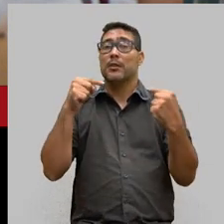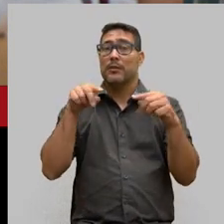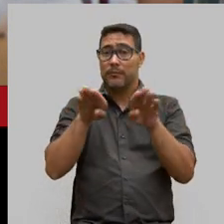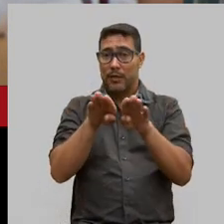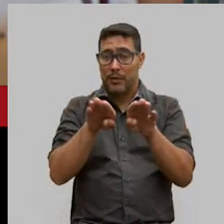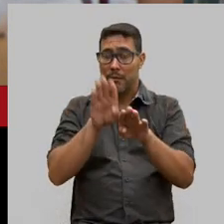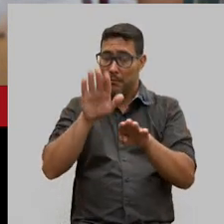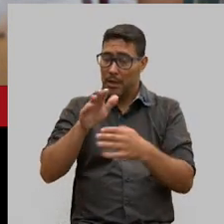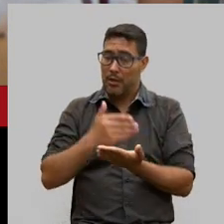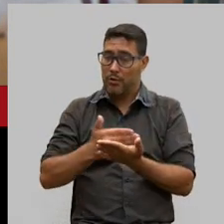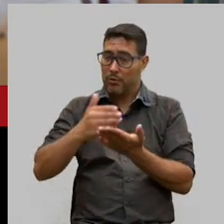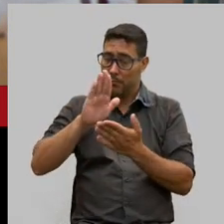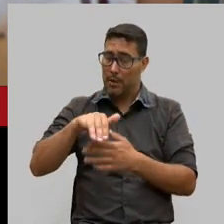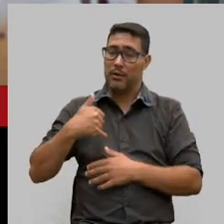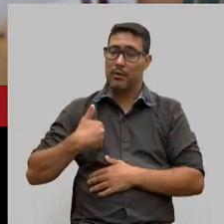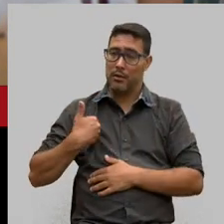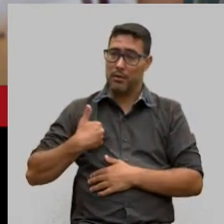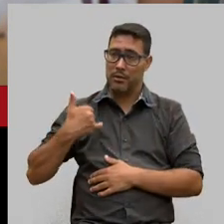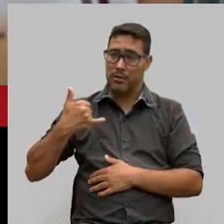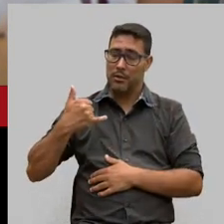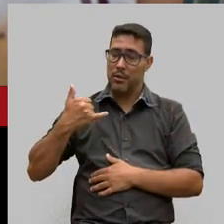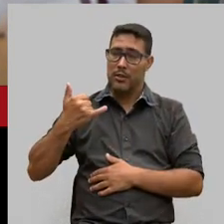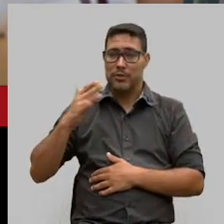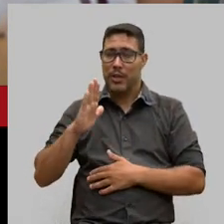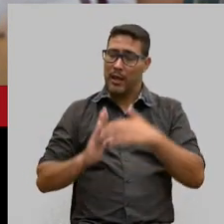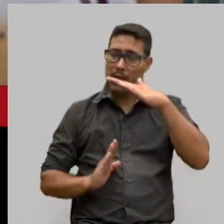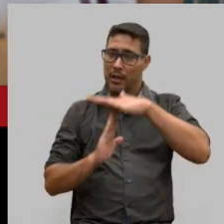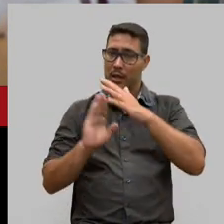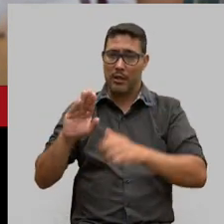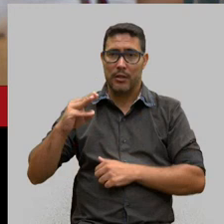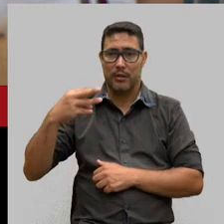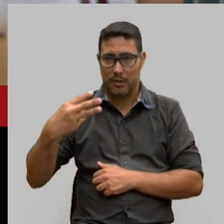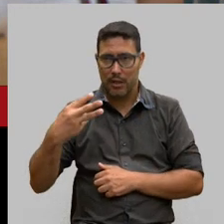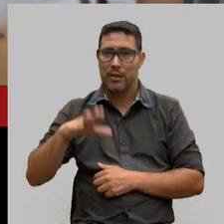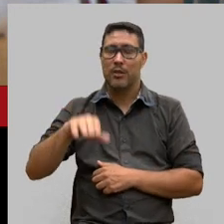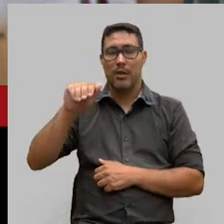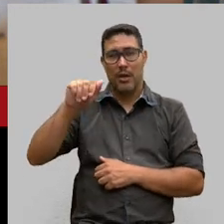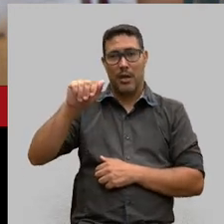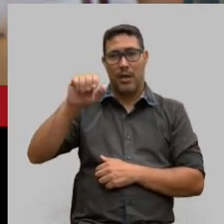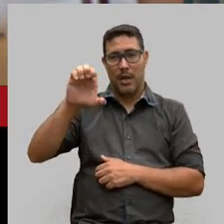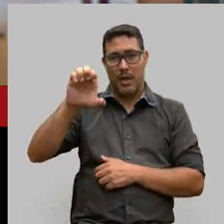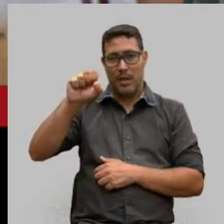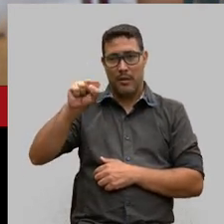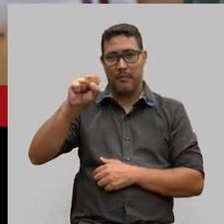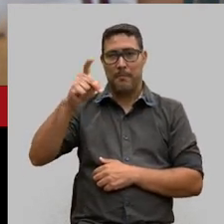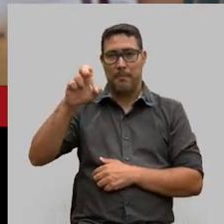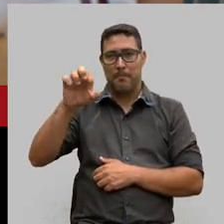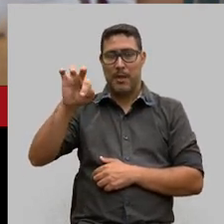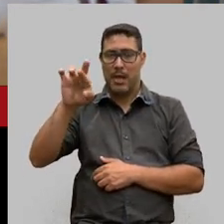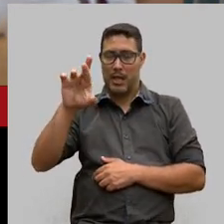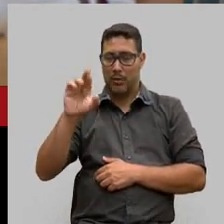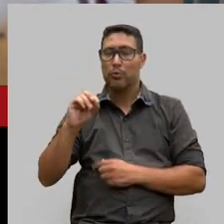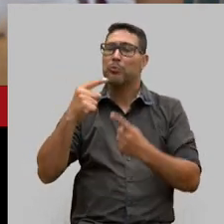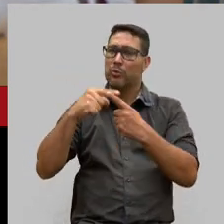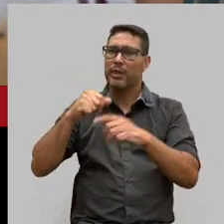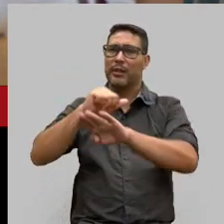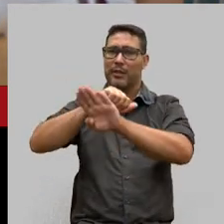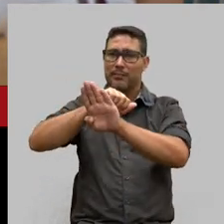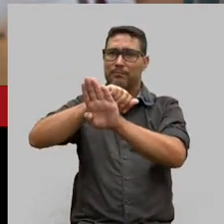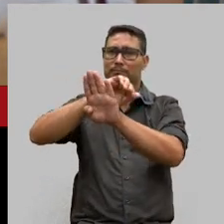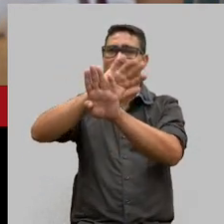3 anos de idade adota-se o termo espectro para indicar que há um uma grande